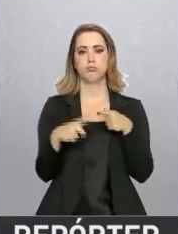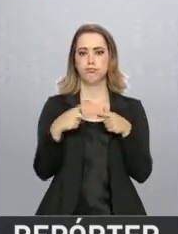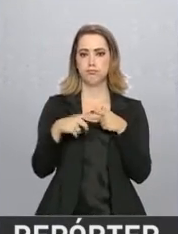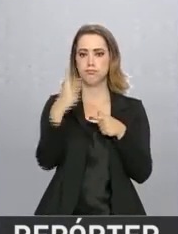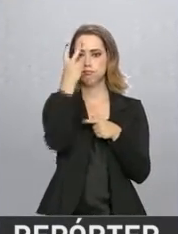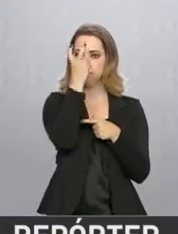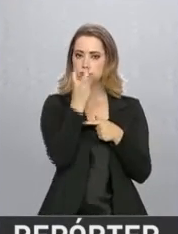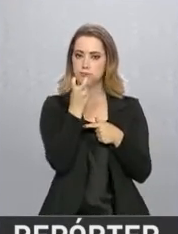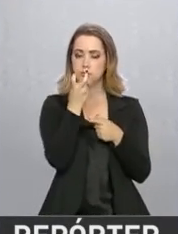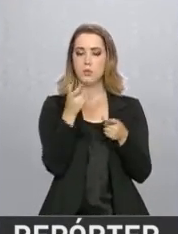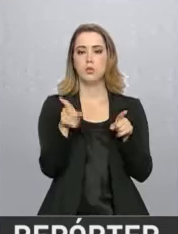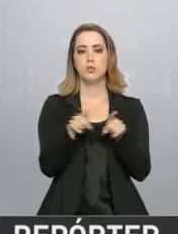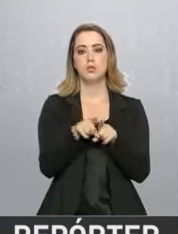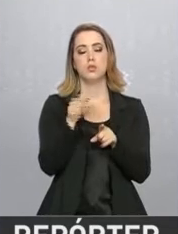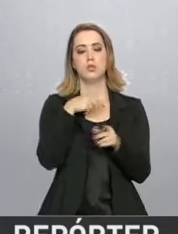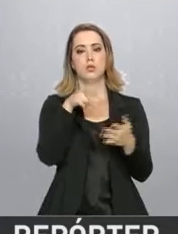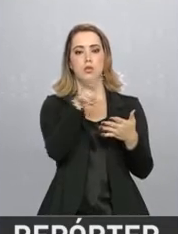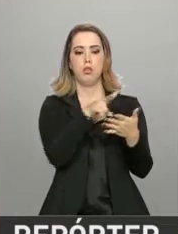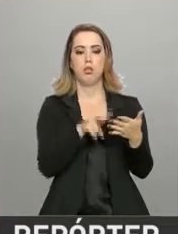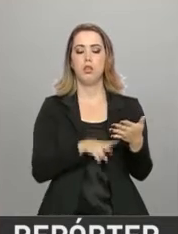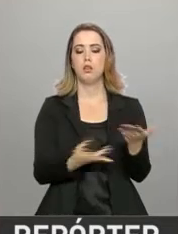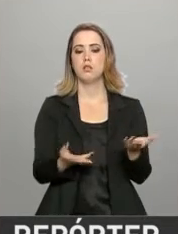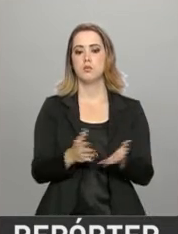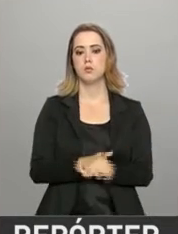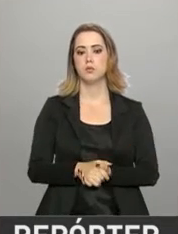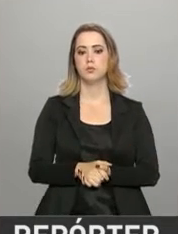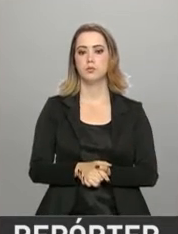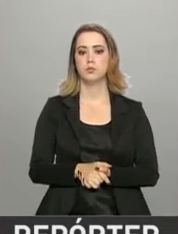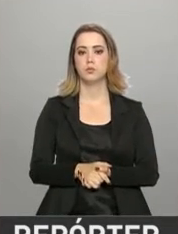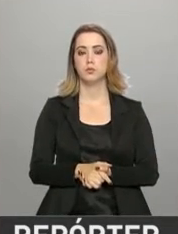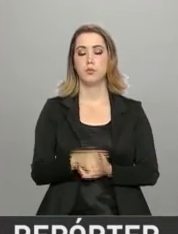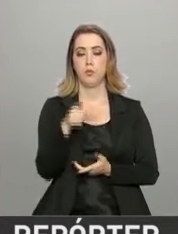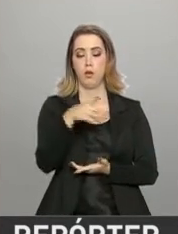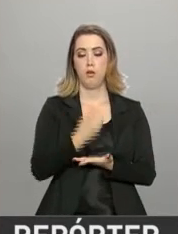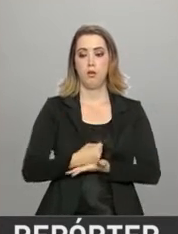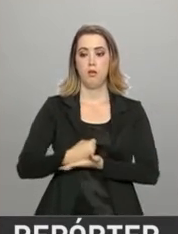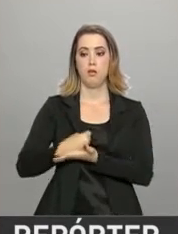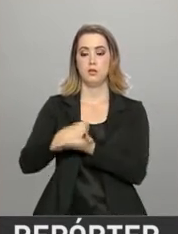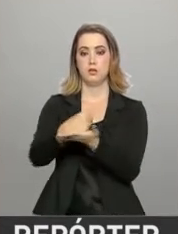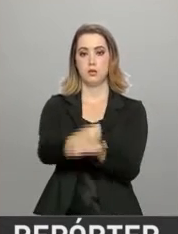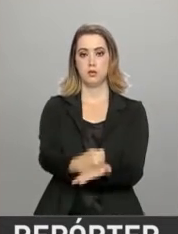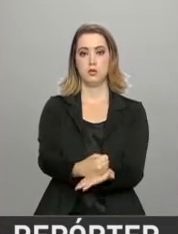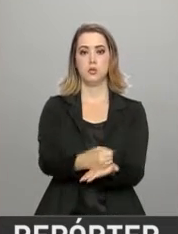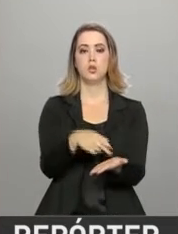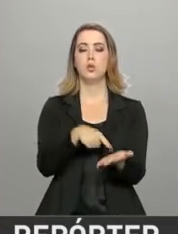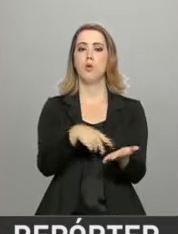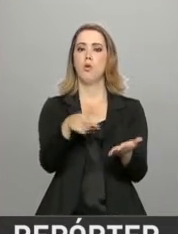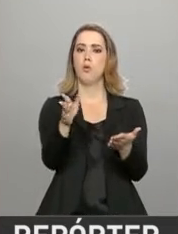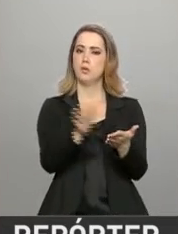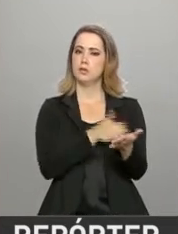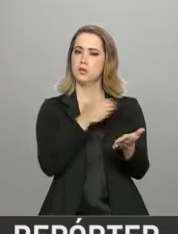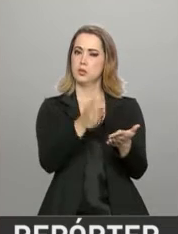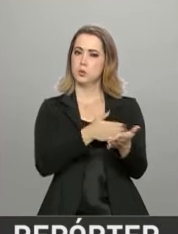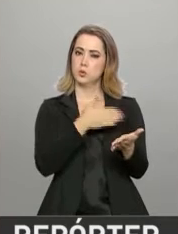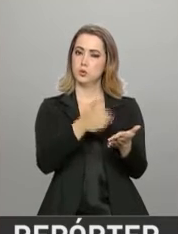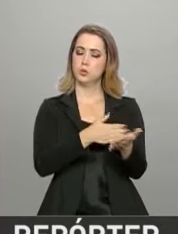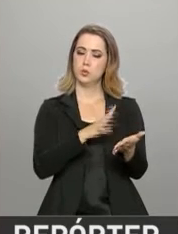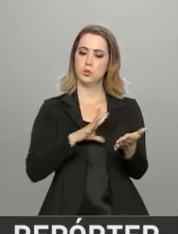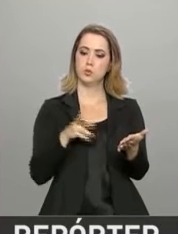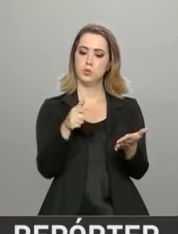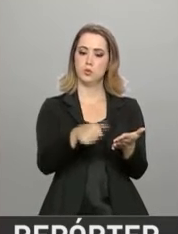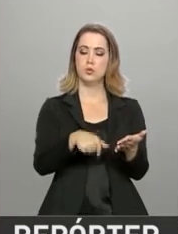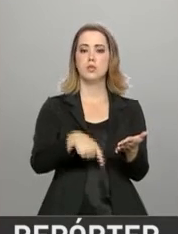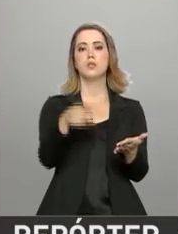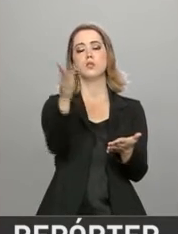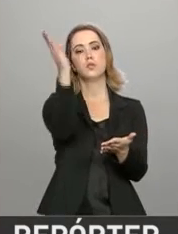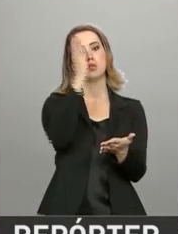dificuldades para ler texto impresso ele e disponibiliza o acervo não só produzido dentro do país